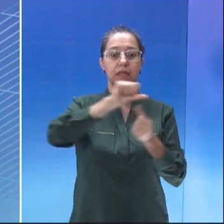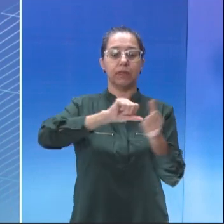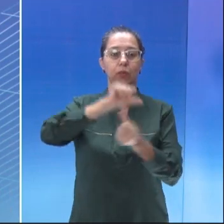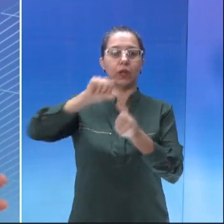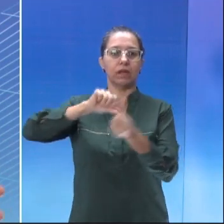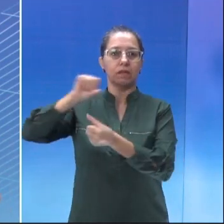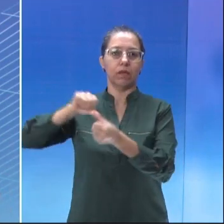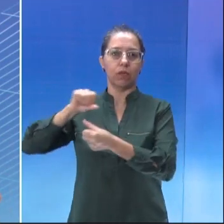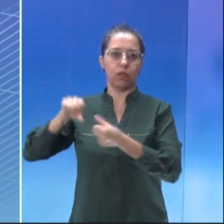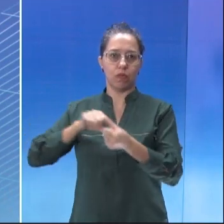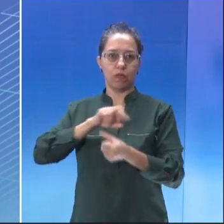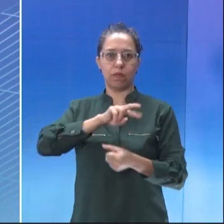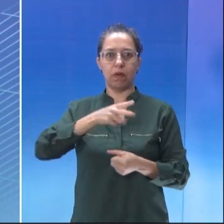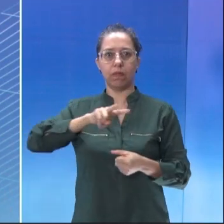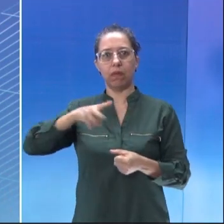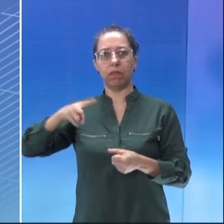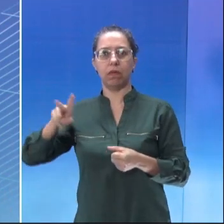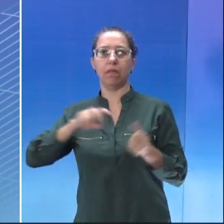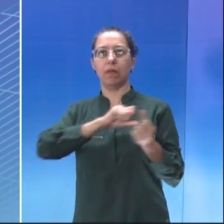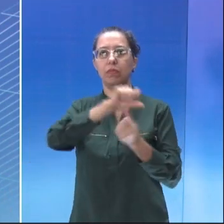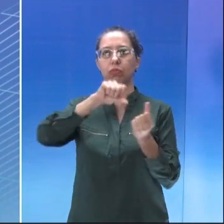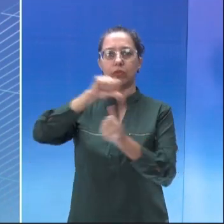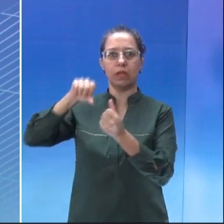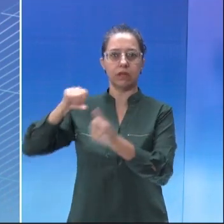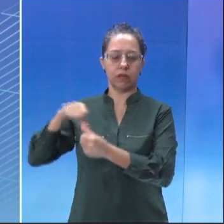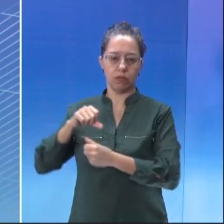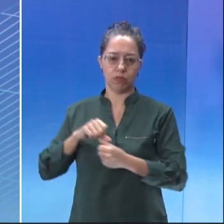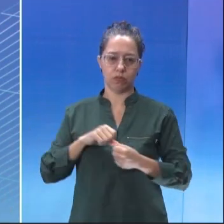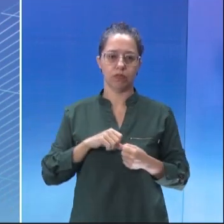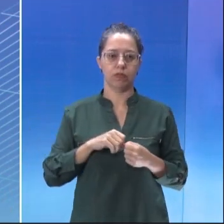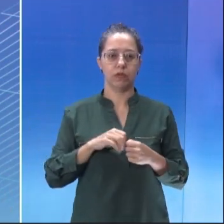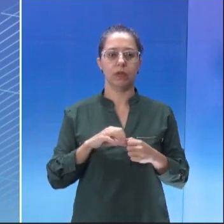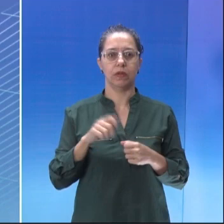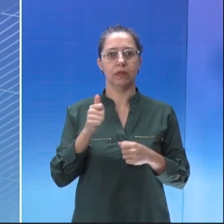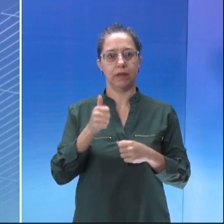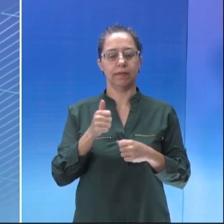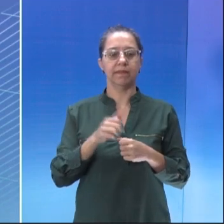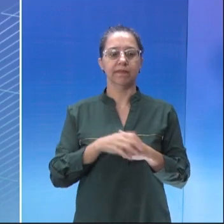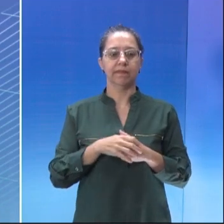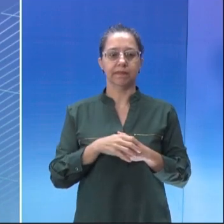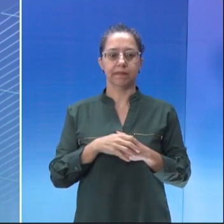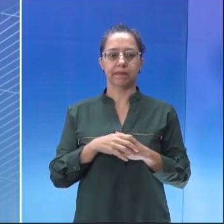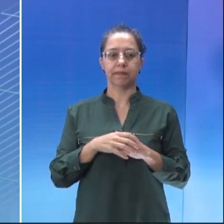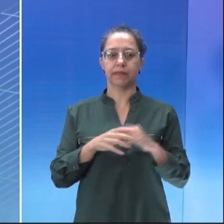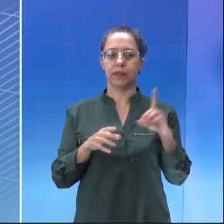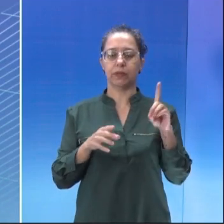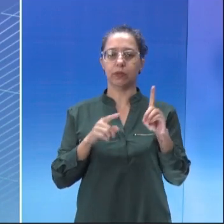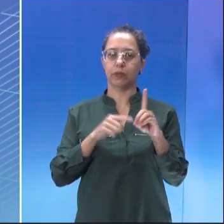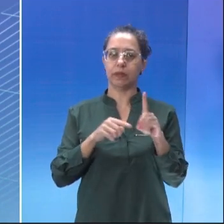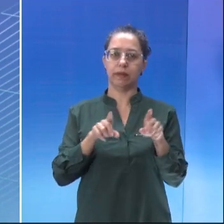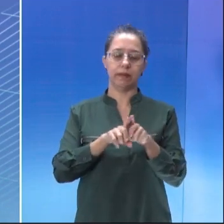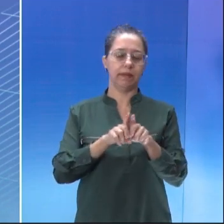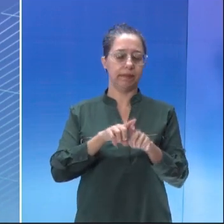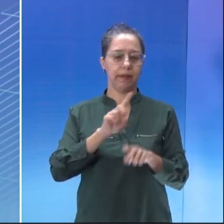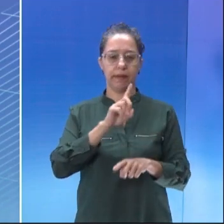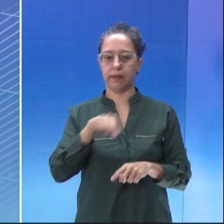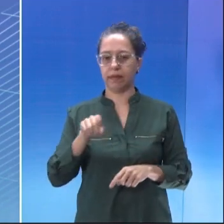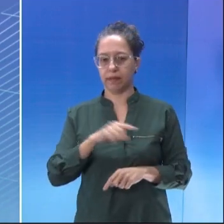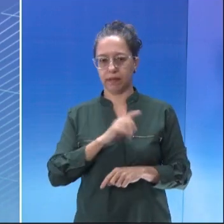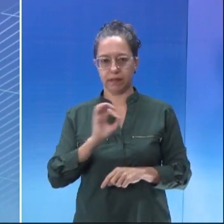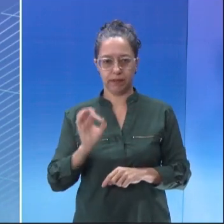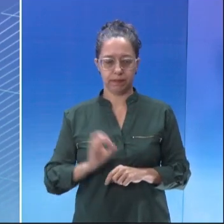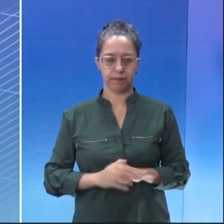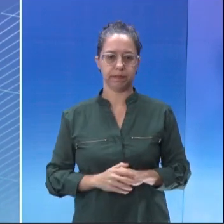para a longevidade da célula. A célula vai ter a sua vida normalmente ali, seguindo aquilo que ela está